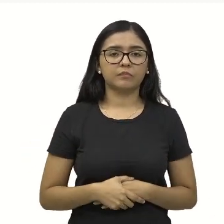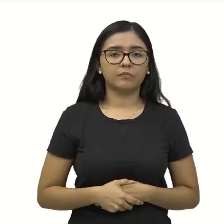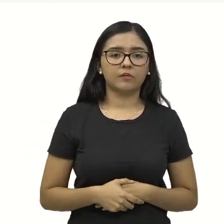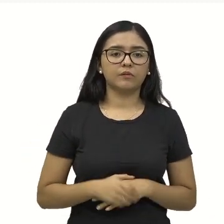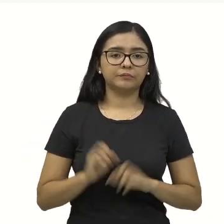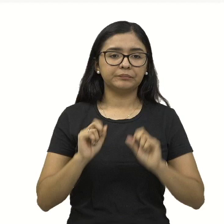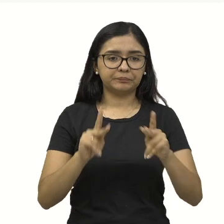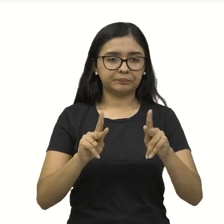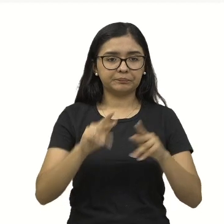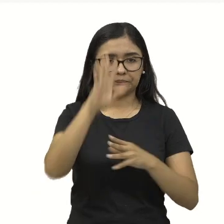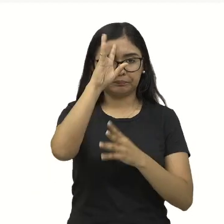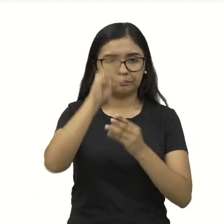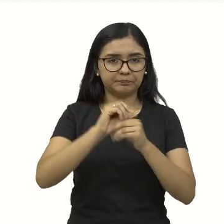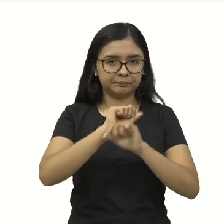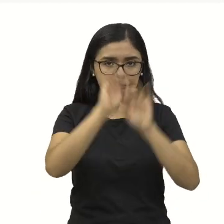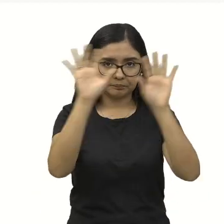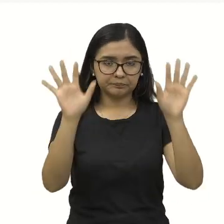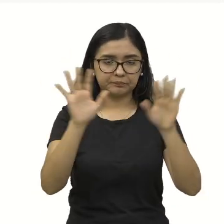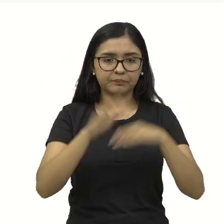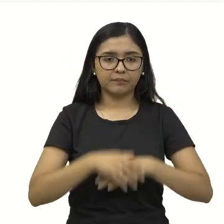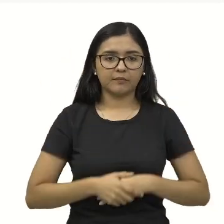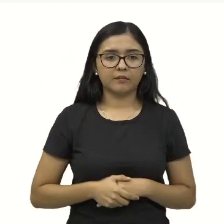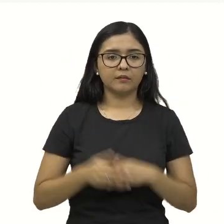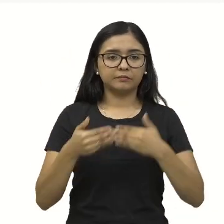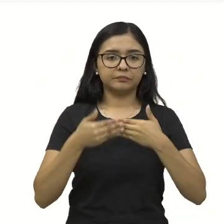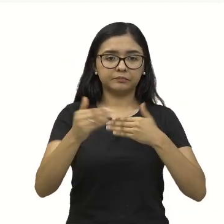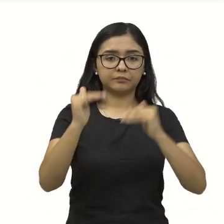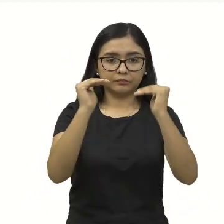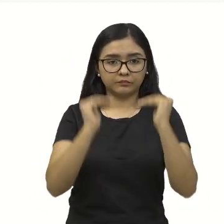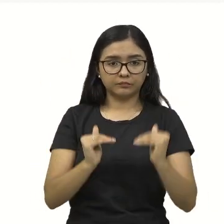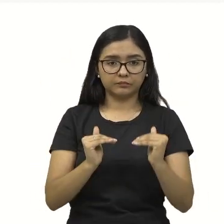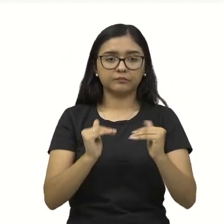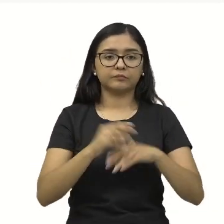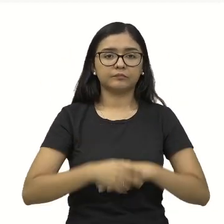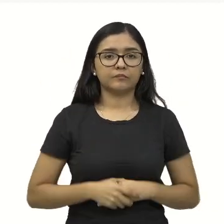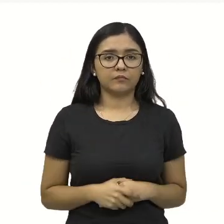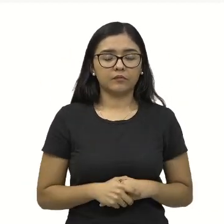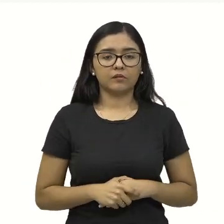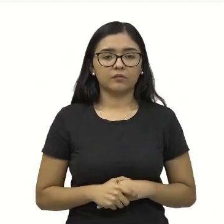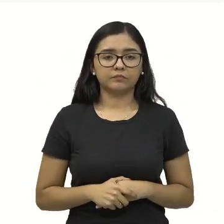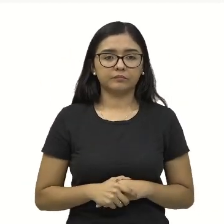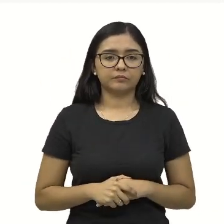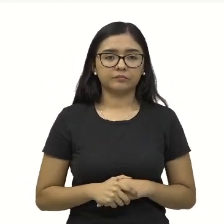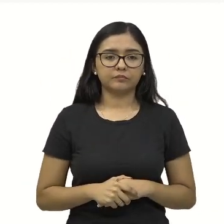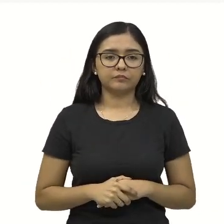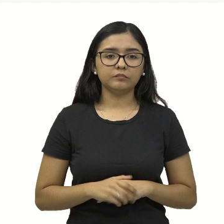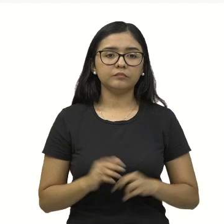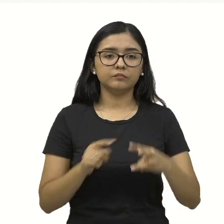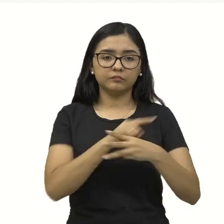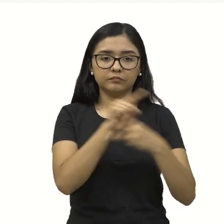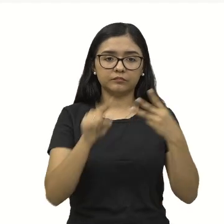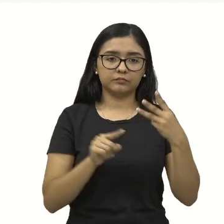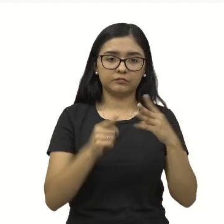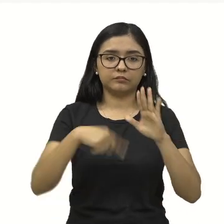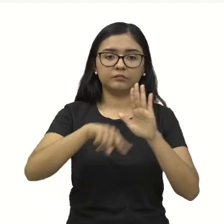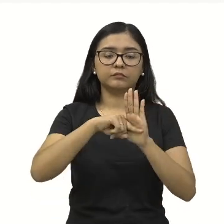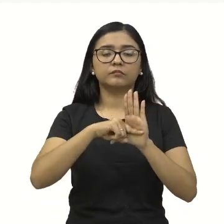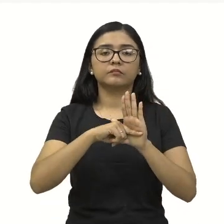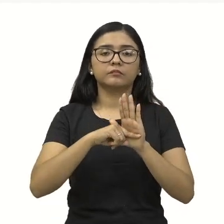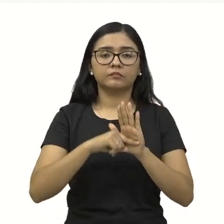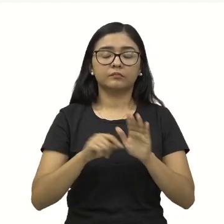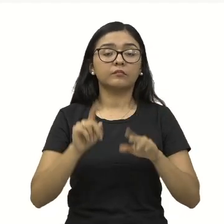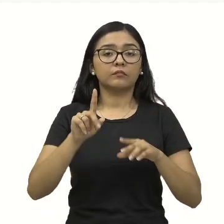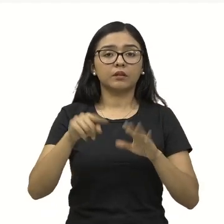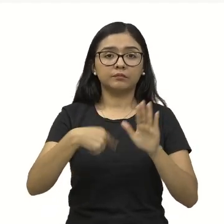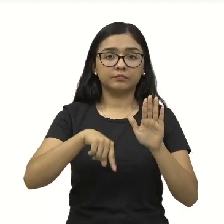Tudo bem? Tranquilo até aí? Vamos para a última linha agora. Agora eu vou fazer 3 vezes menos 3, que vai